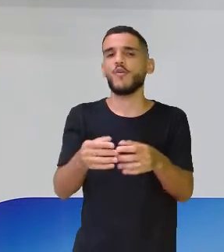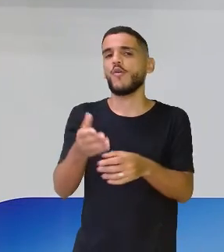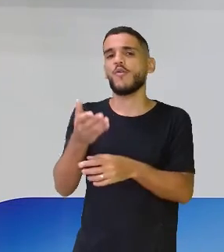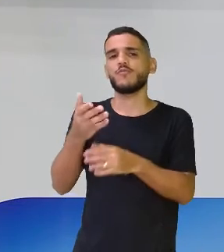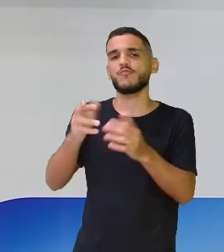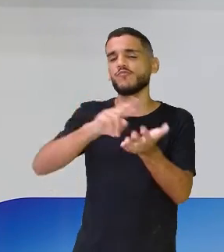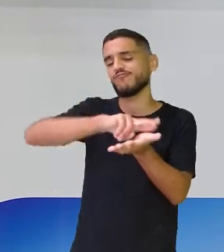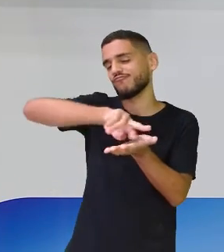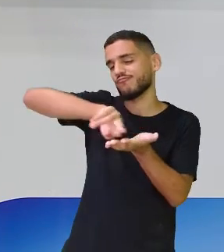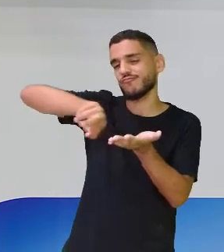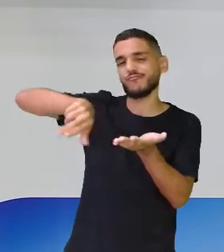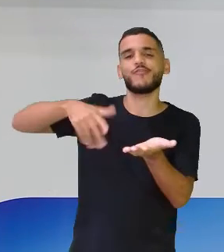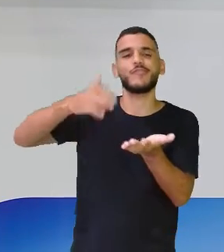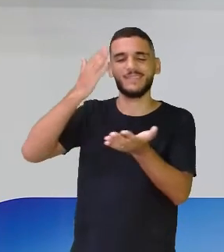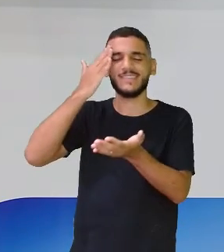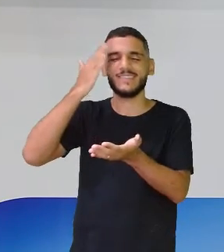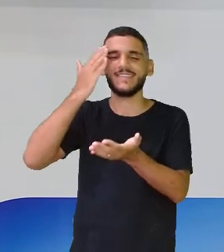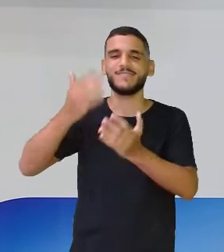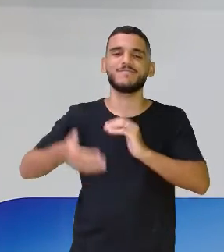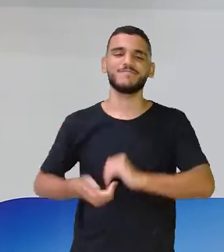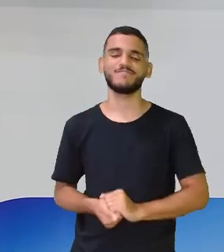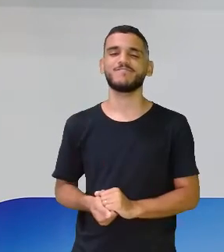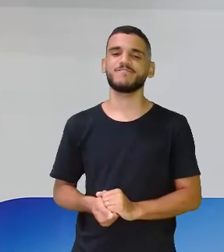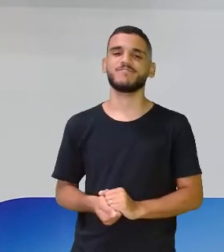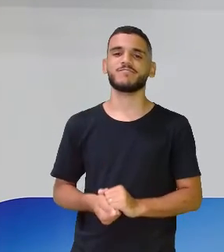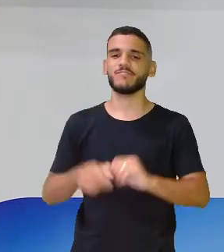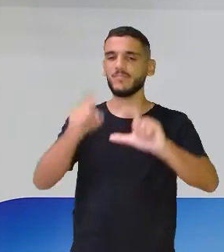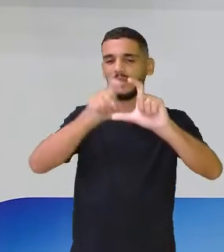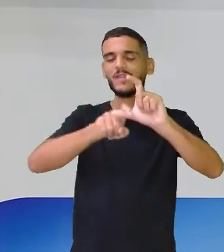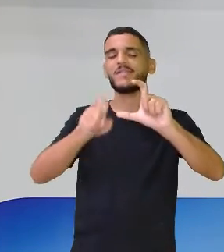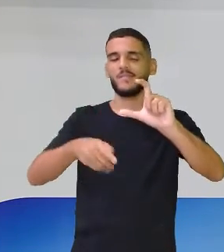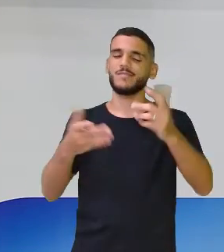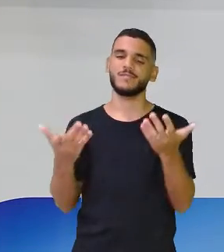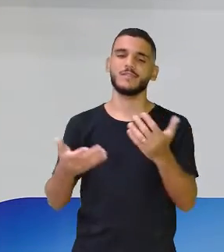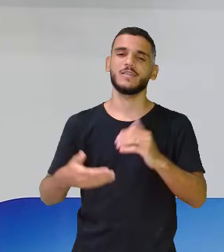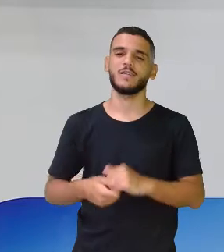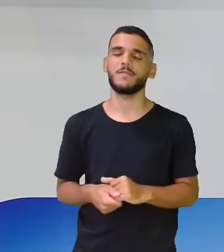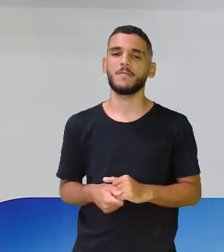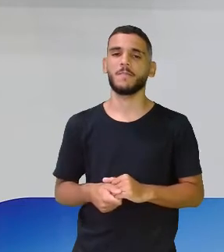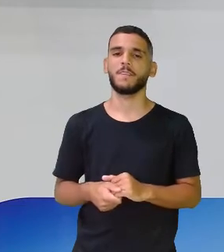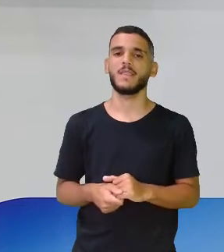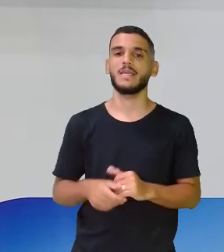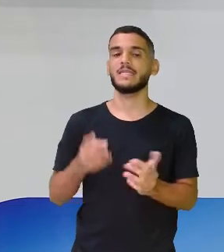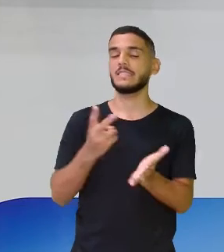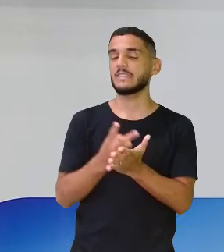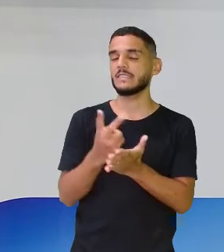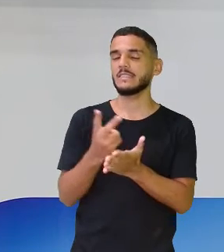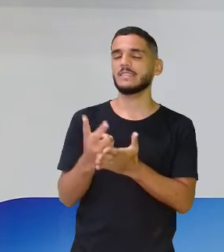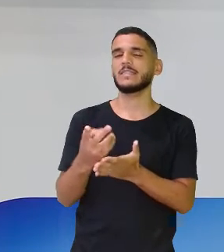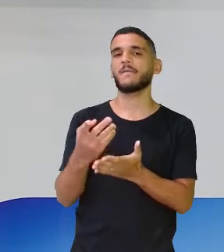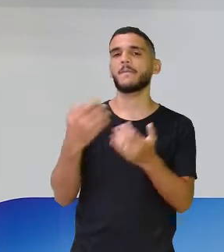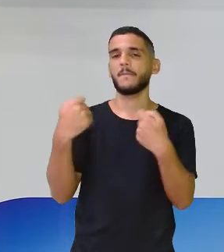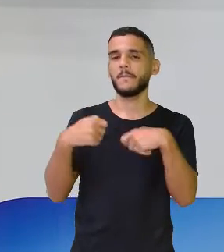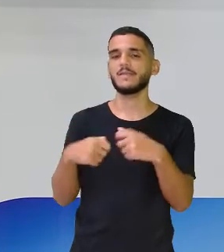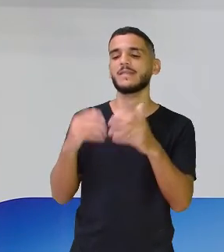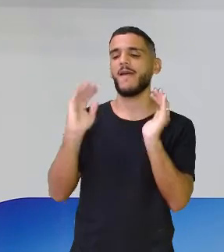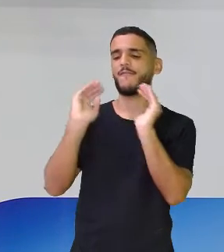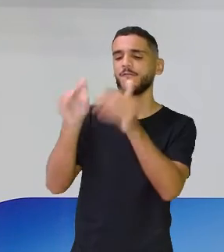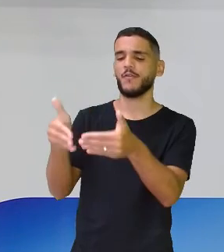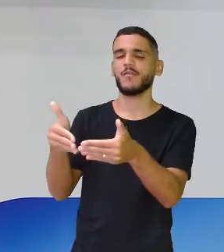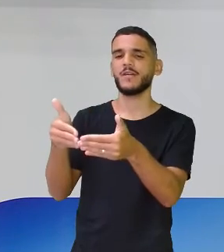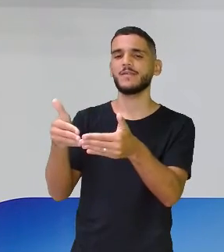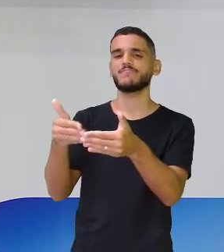trabalhos ligados a festas como o Carnaval. Então, gente, cada vez mais a gente pensar nesse trabalho não